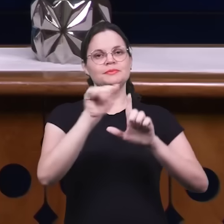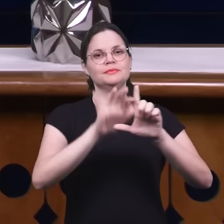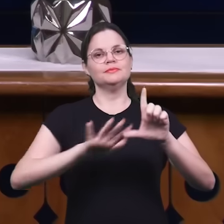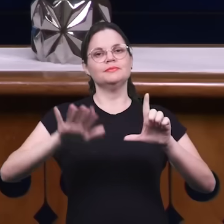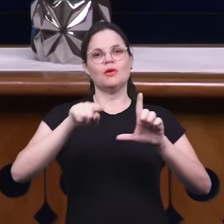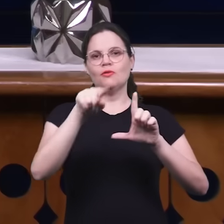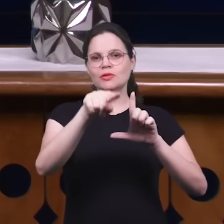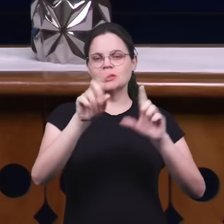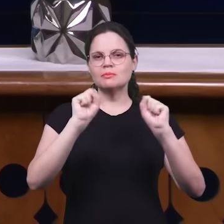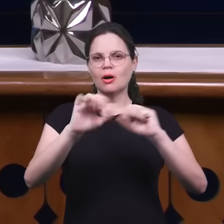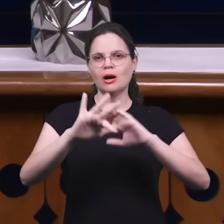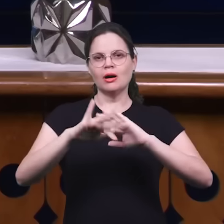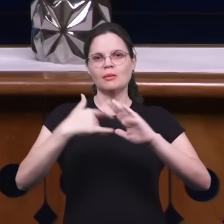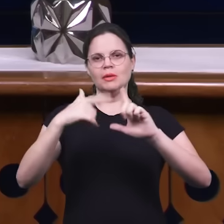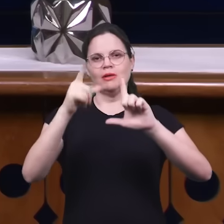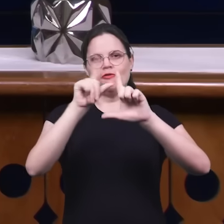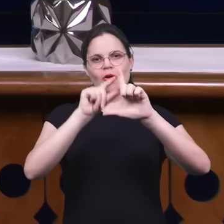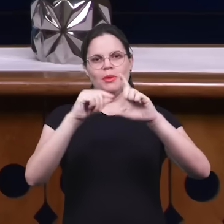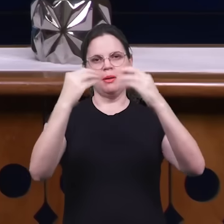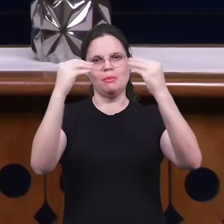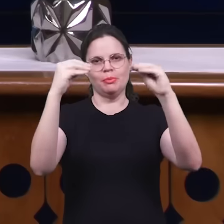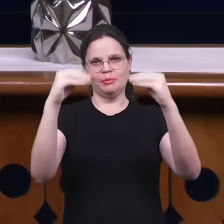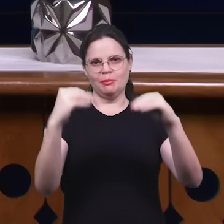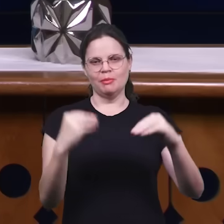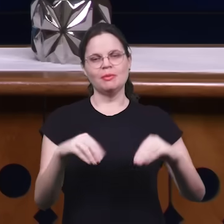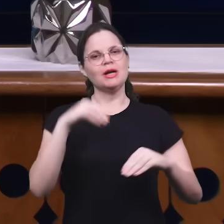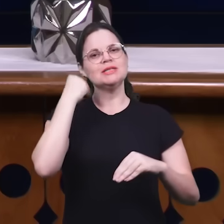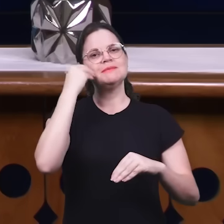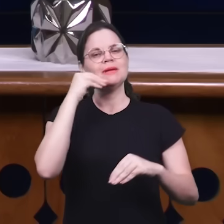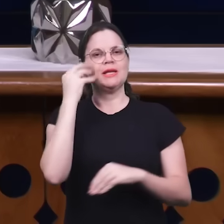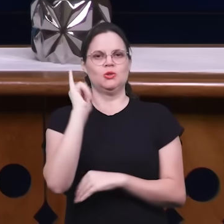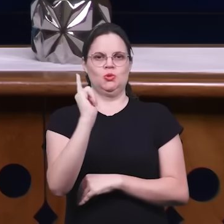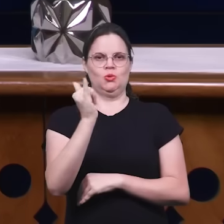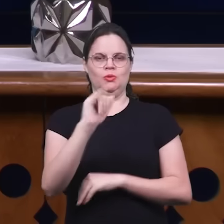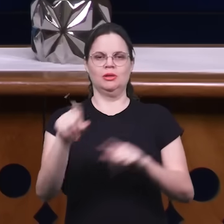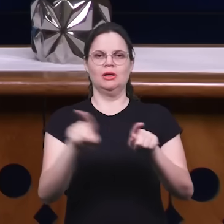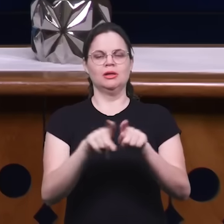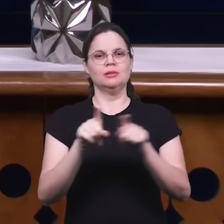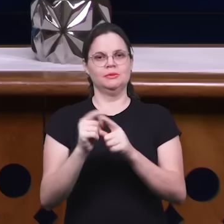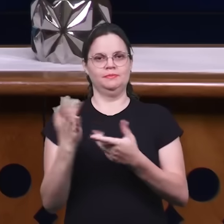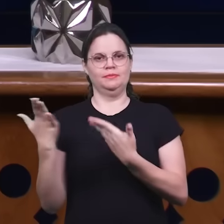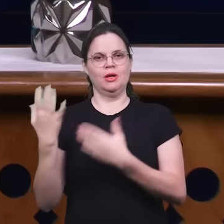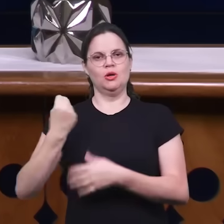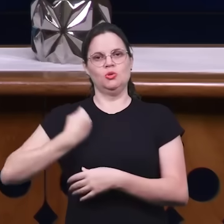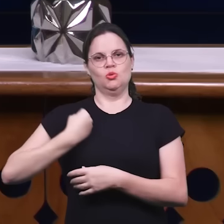Code onde você pode enviar a sua experiência também pelo número